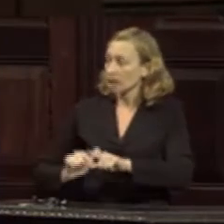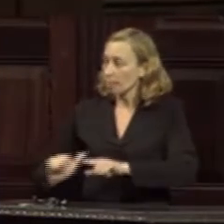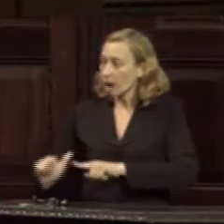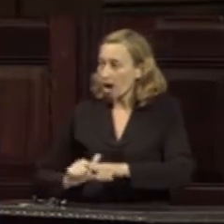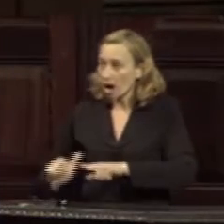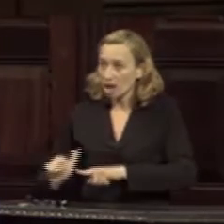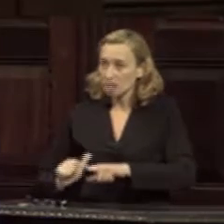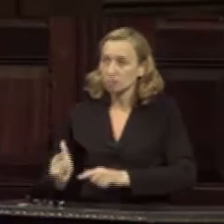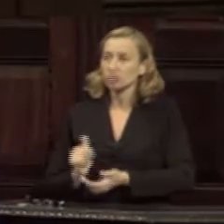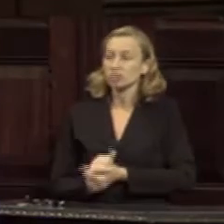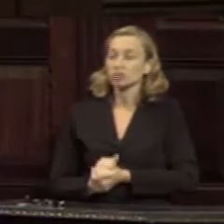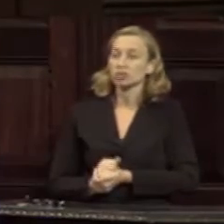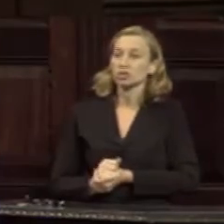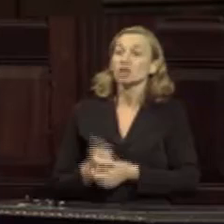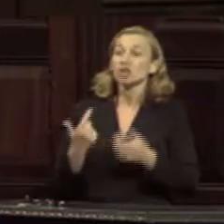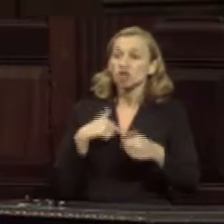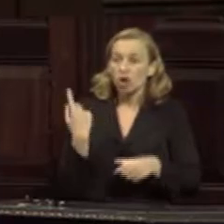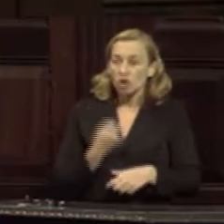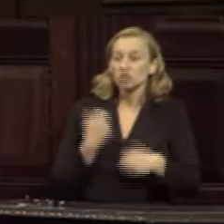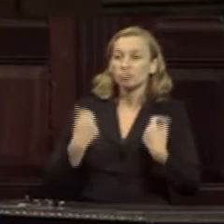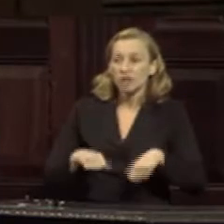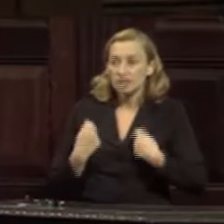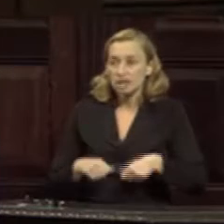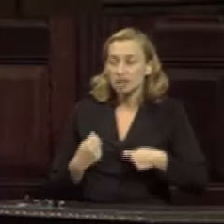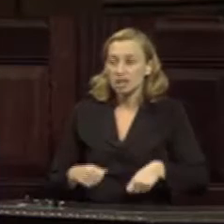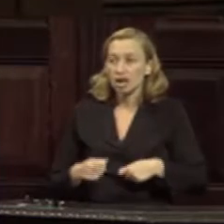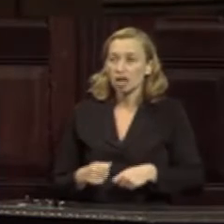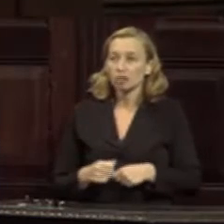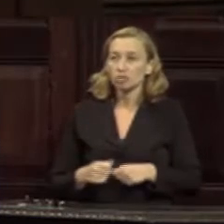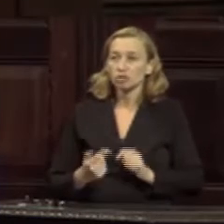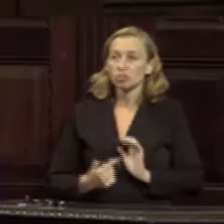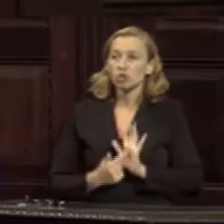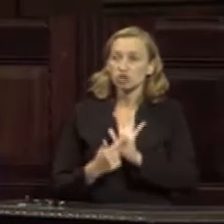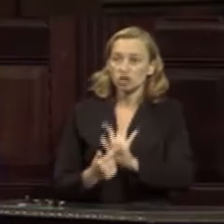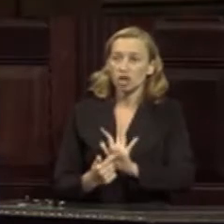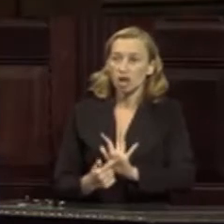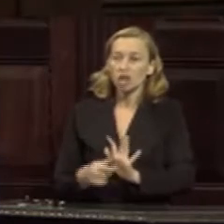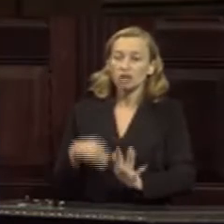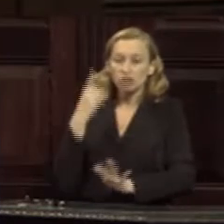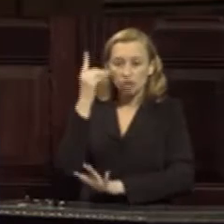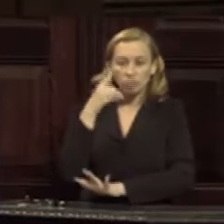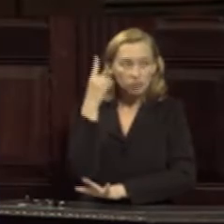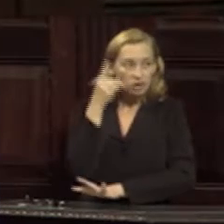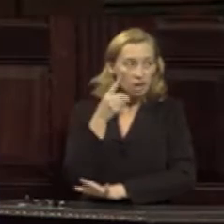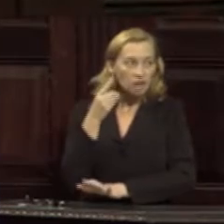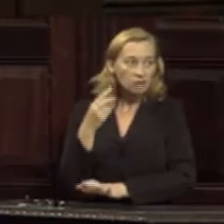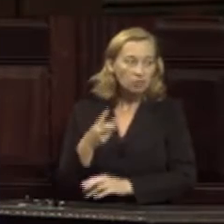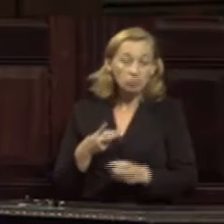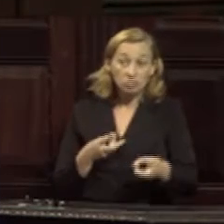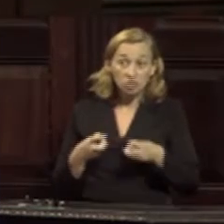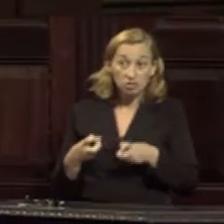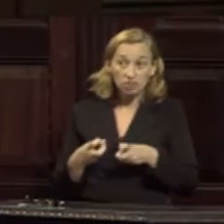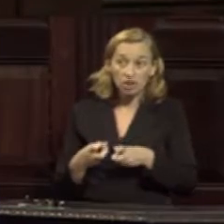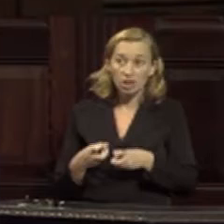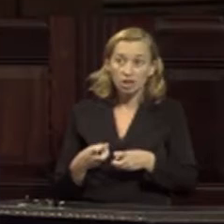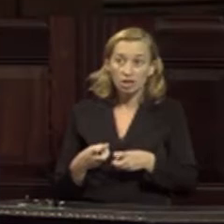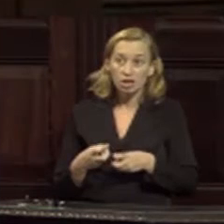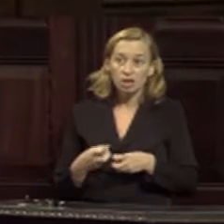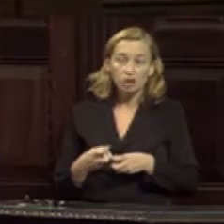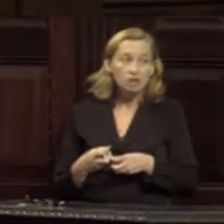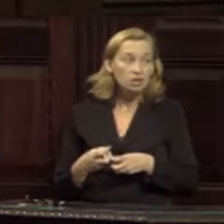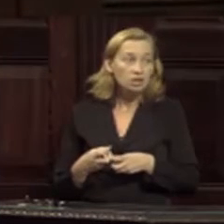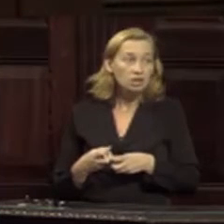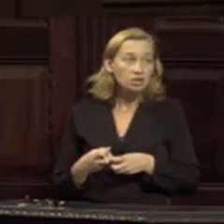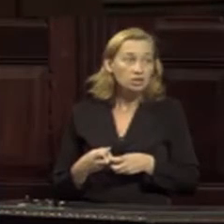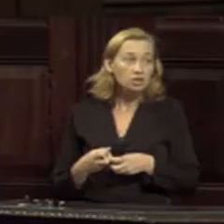contribuição tributária. Nós precisamos colocar na mesa, e aí os deputados estão prestando um grande serviço, a